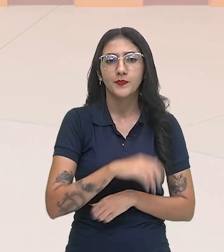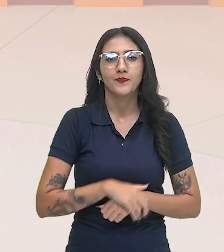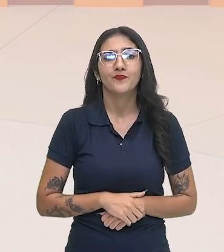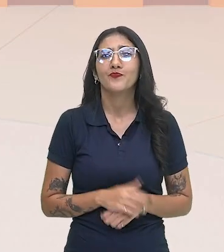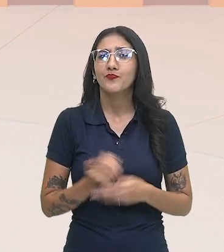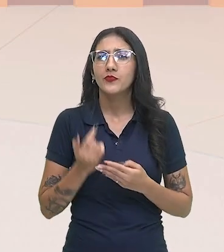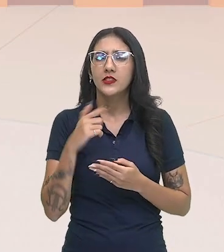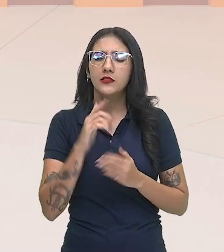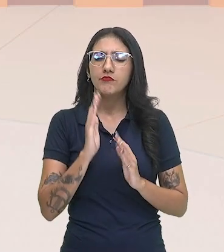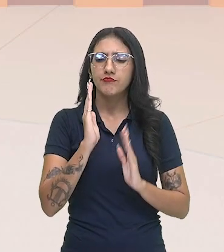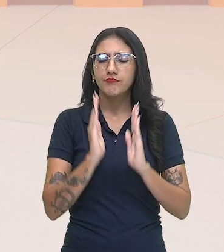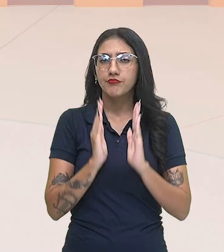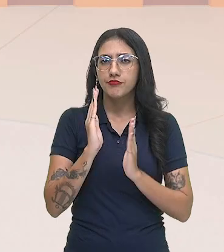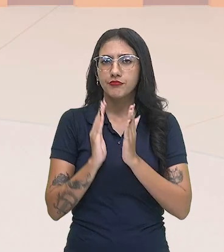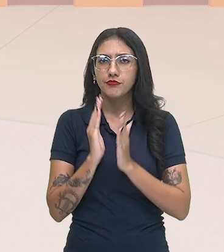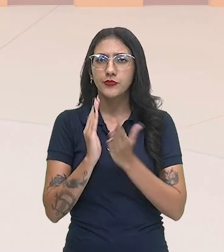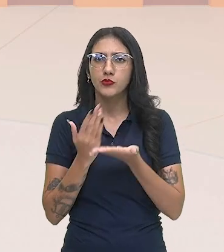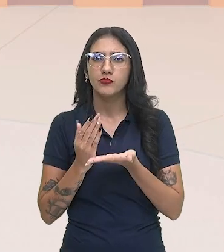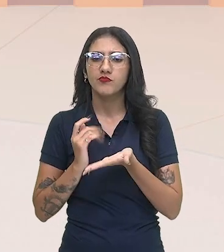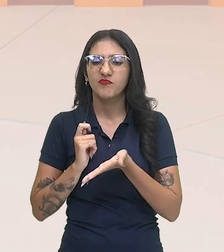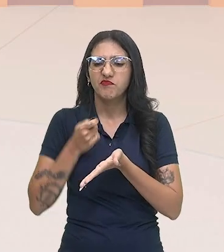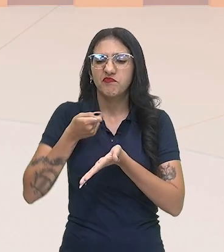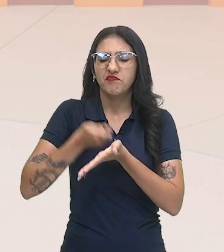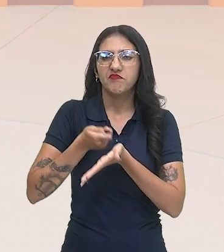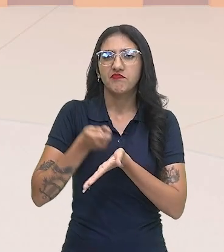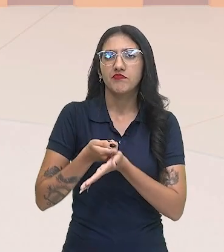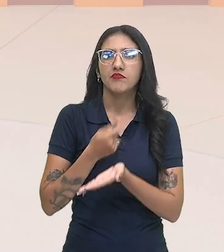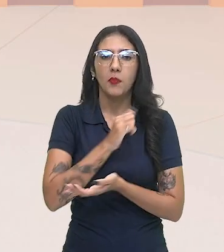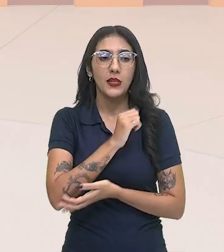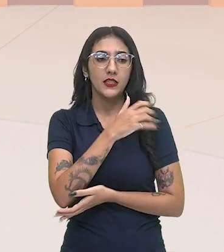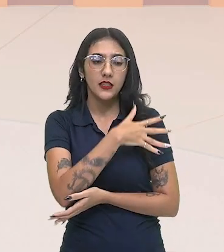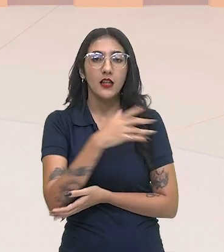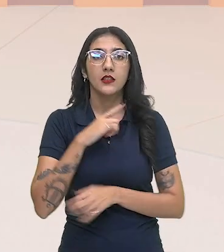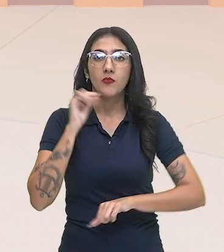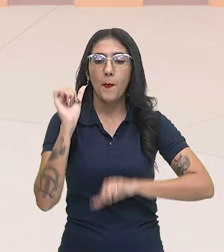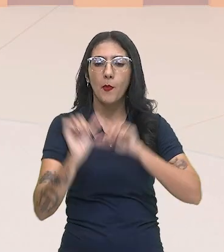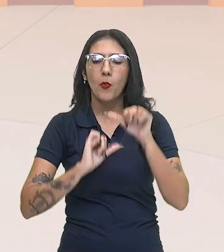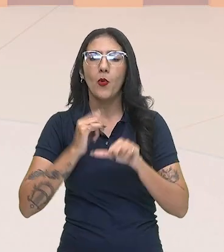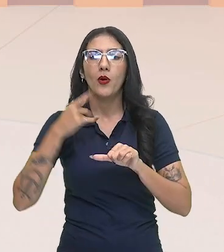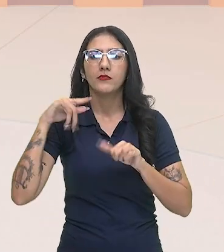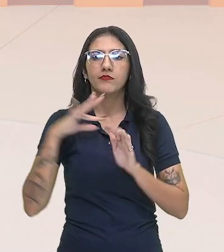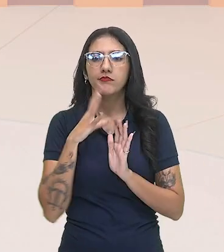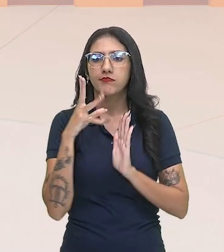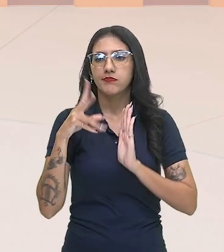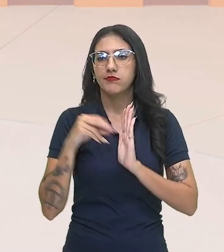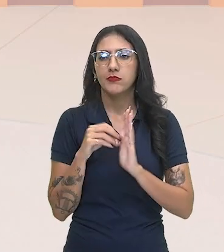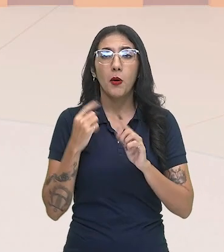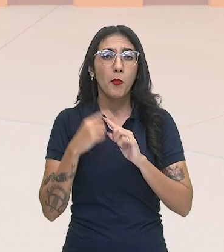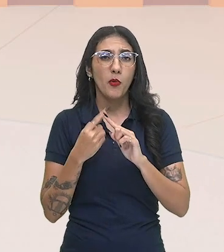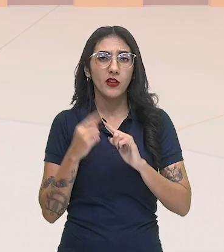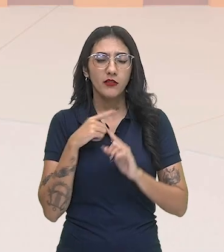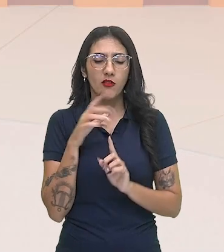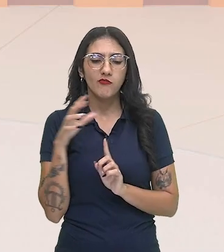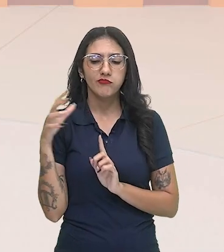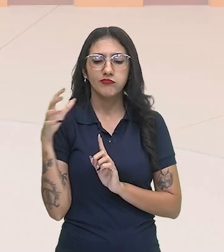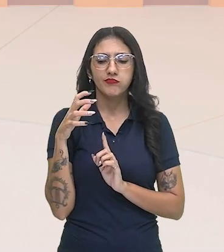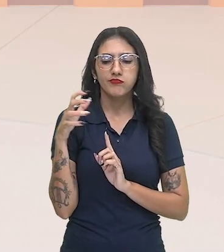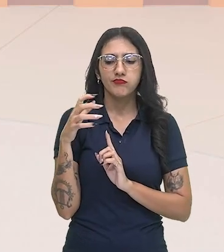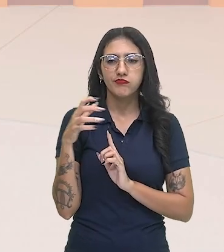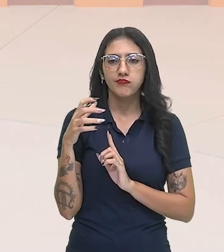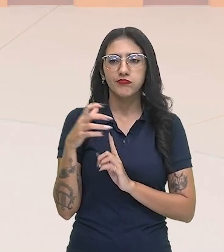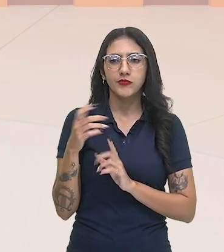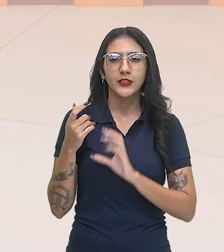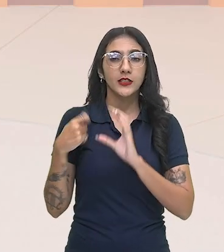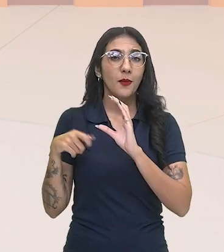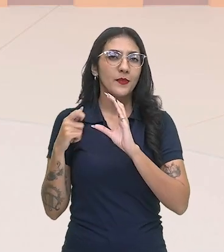ditadura civil-militar, mudanças foram provocadas na Amazônia pela intervenção do mundo